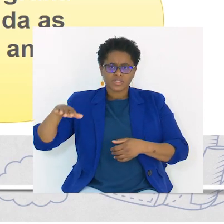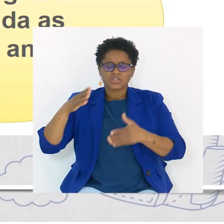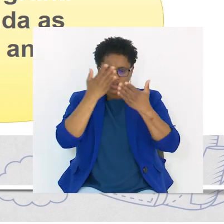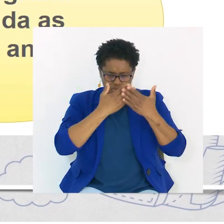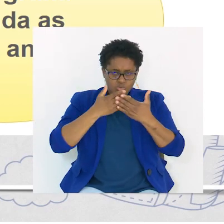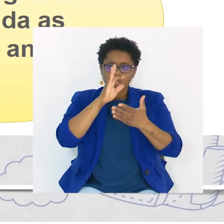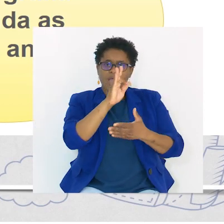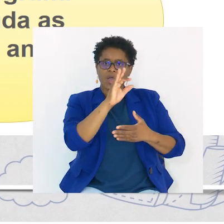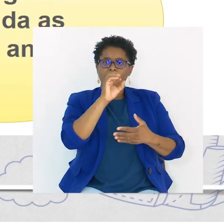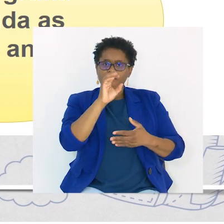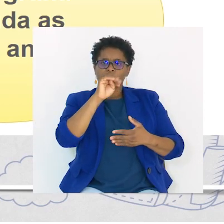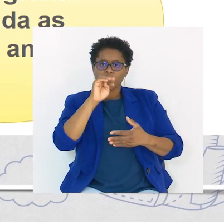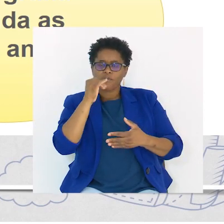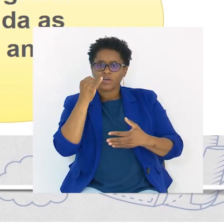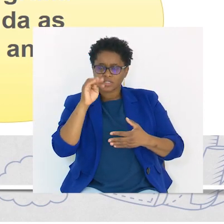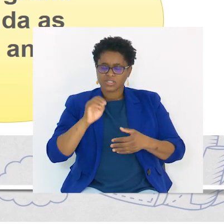fósseis.